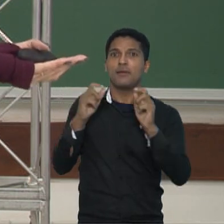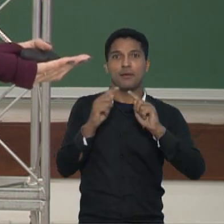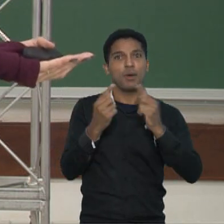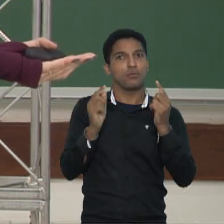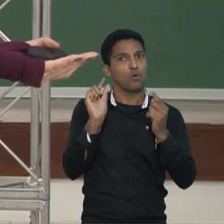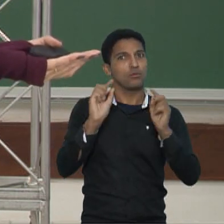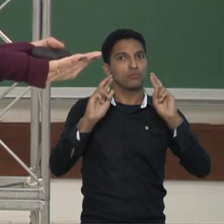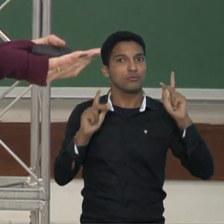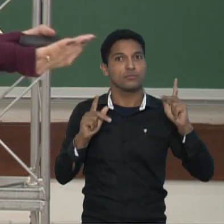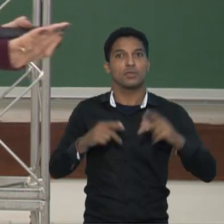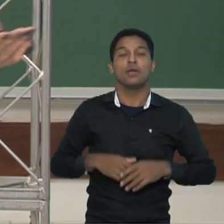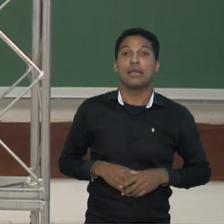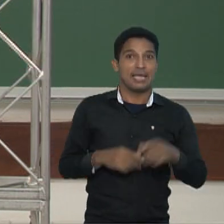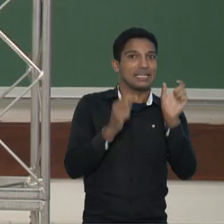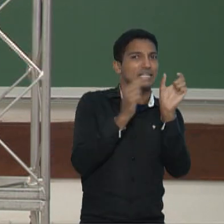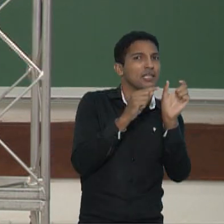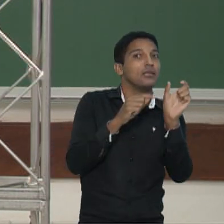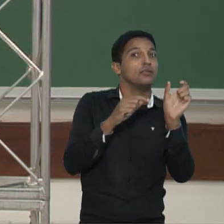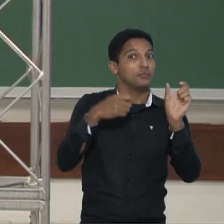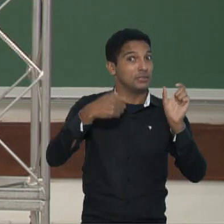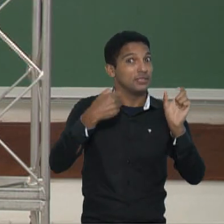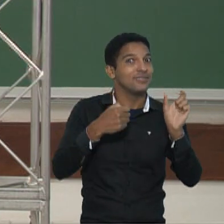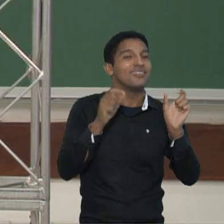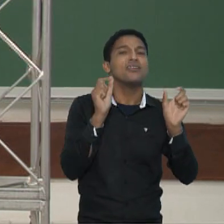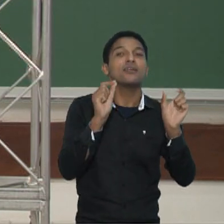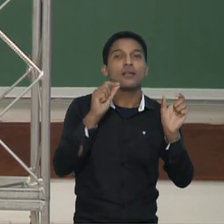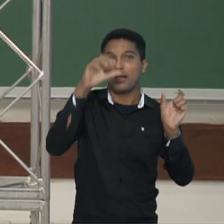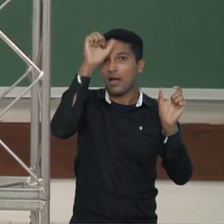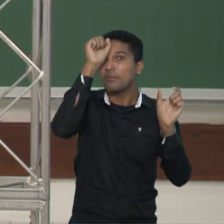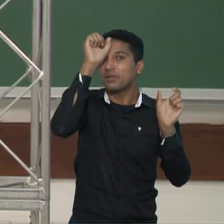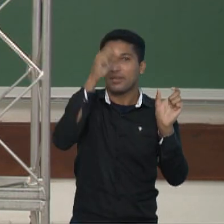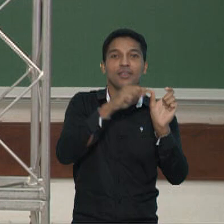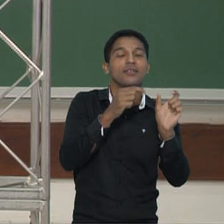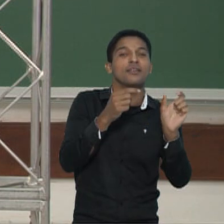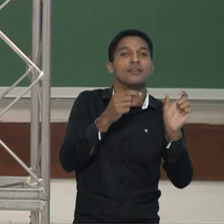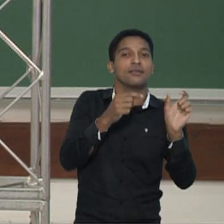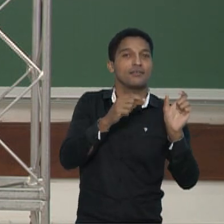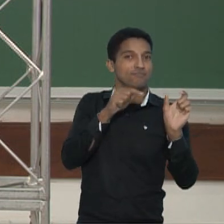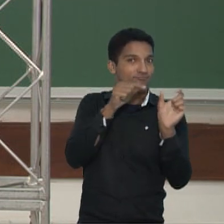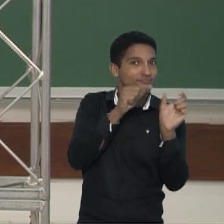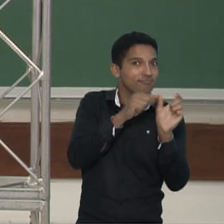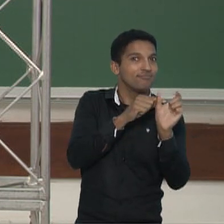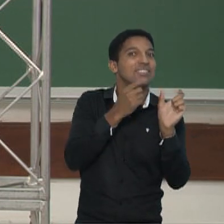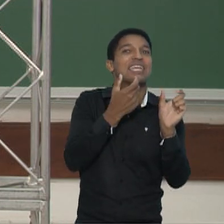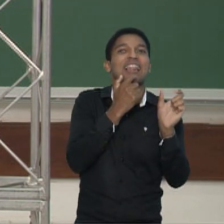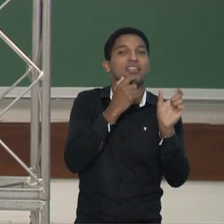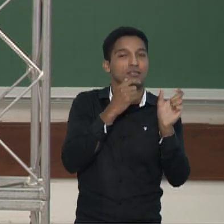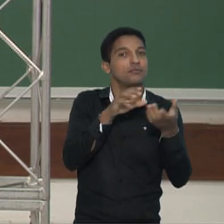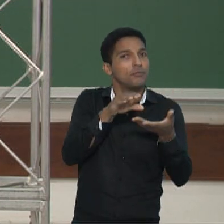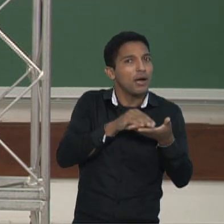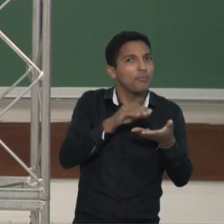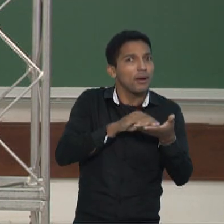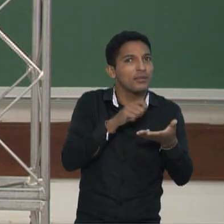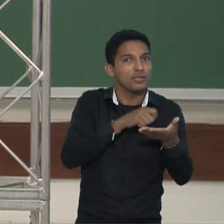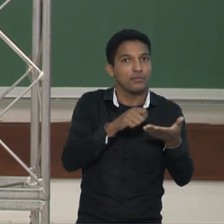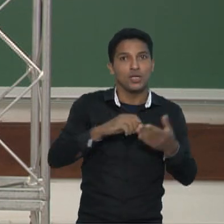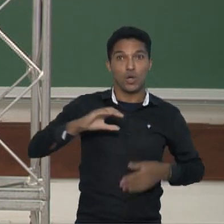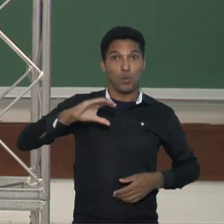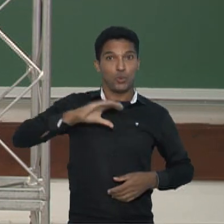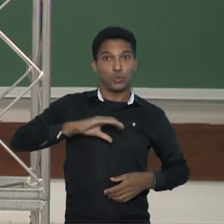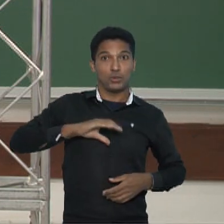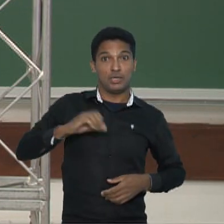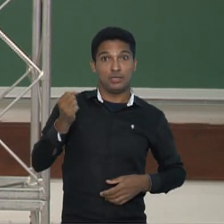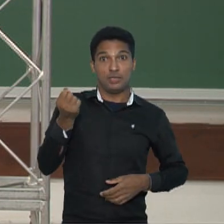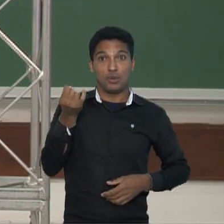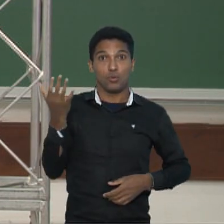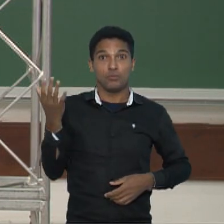em inglês, certo? Ou escrever a palavrinha em inglês. Português, algumas palavras a gente ainda está aprendendo. Outras palavras